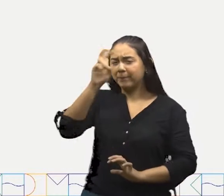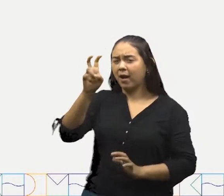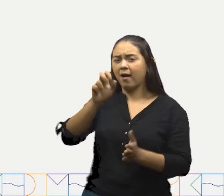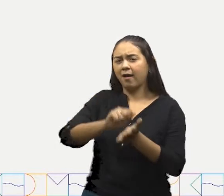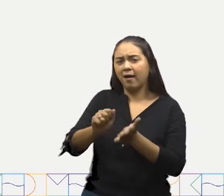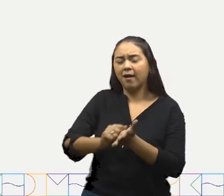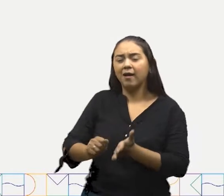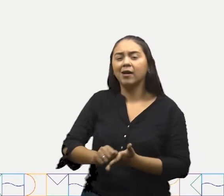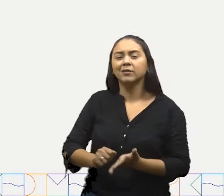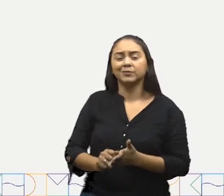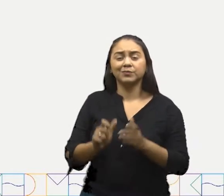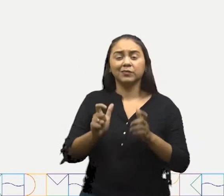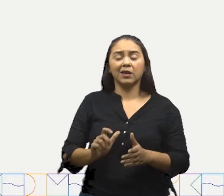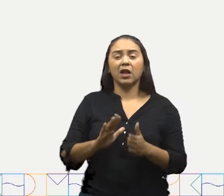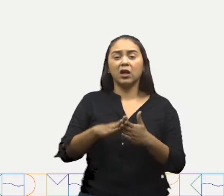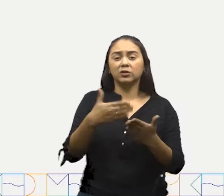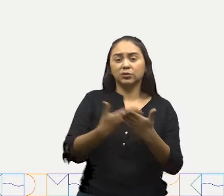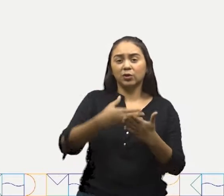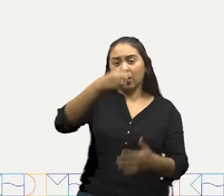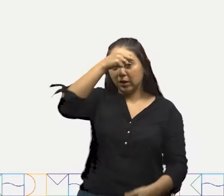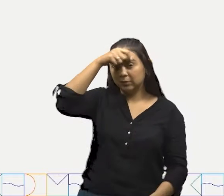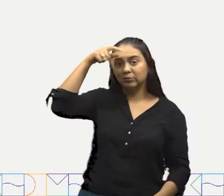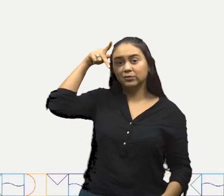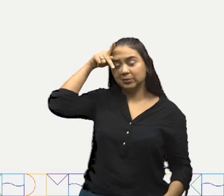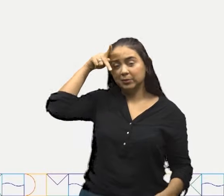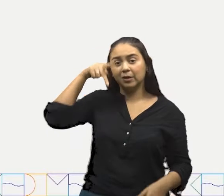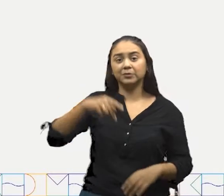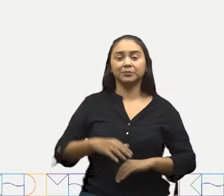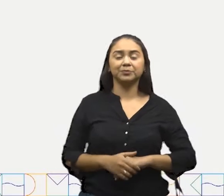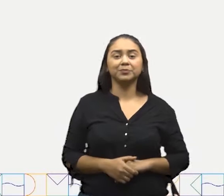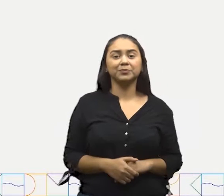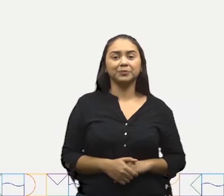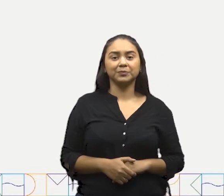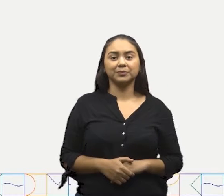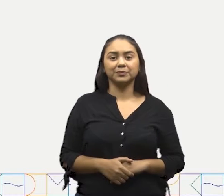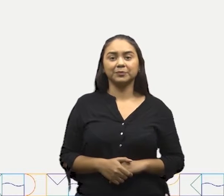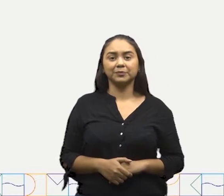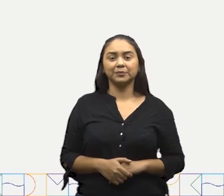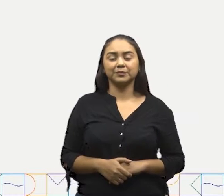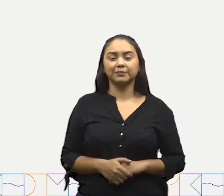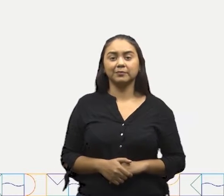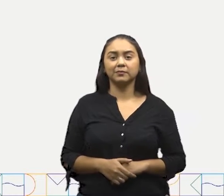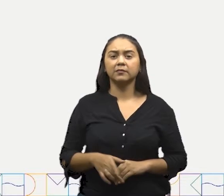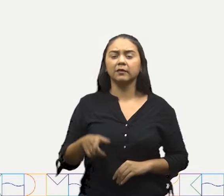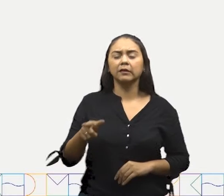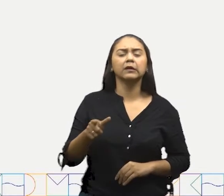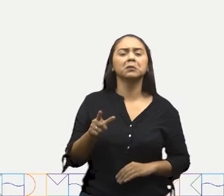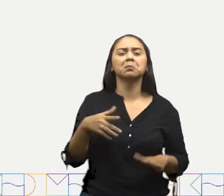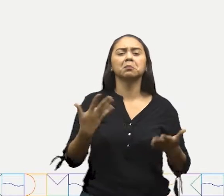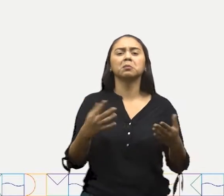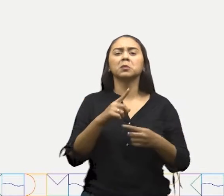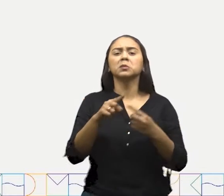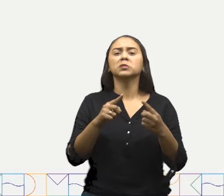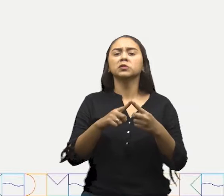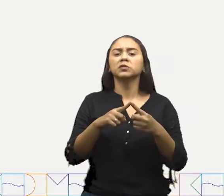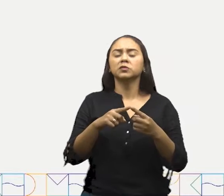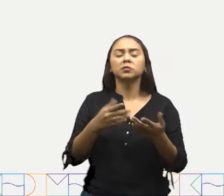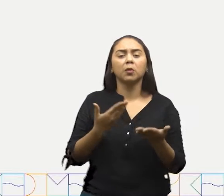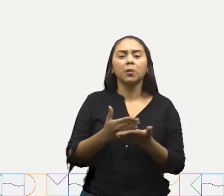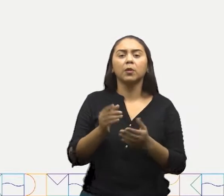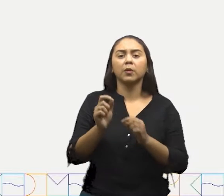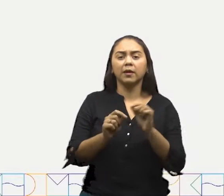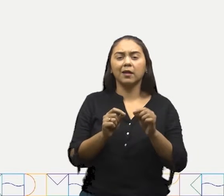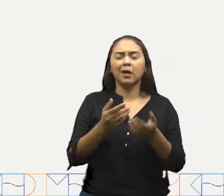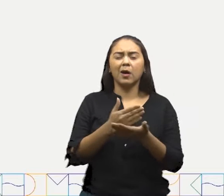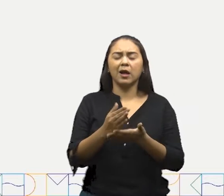Municipal Dr. Sérgio Alfredo Pessoa Figueiredo, na Zona Centro-Sul. A atividade, que ocorreu no período